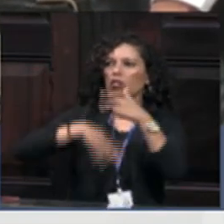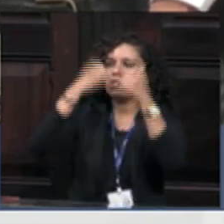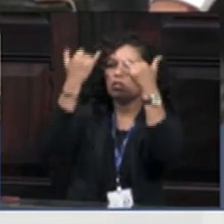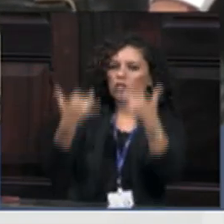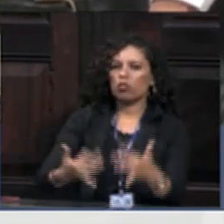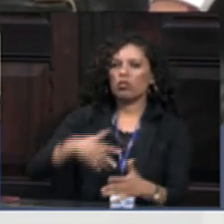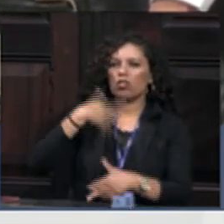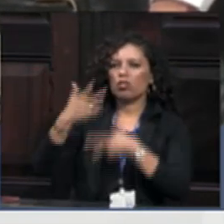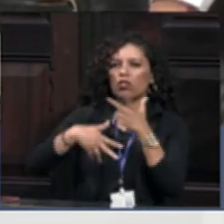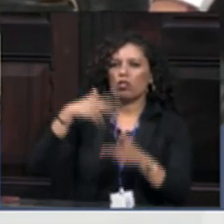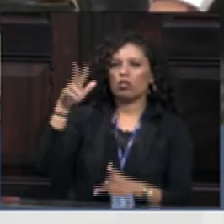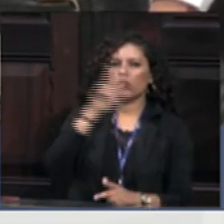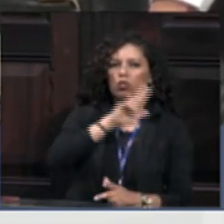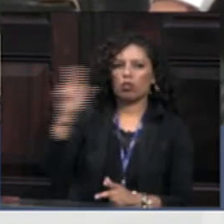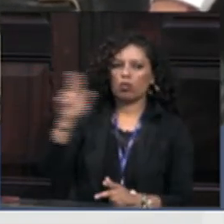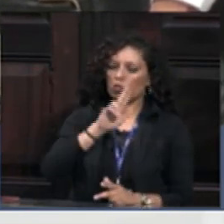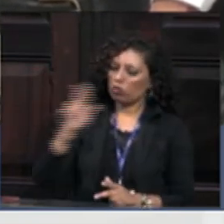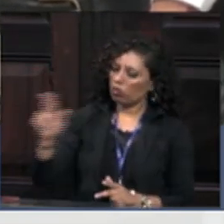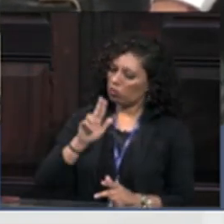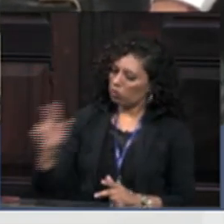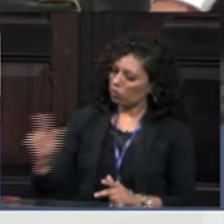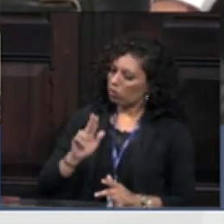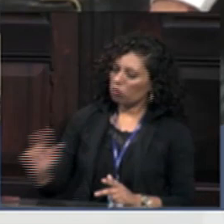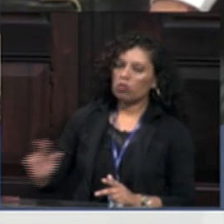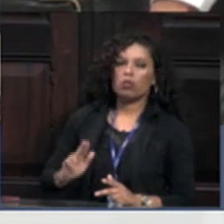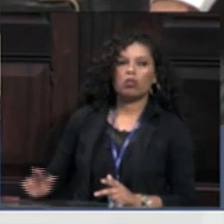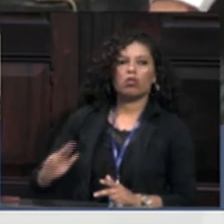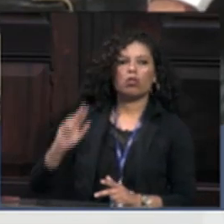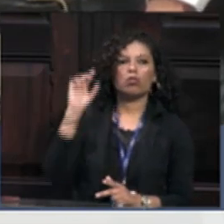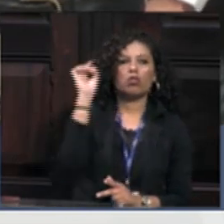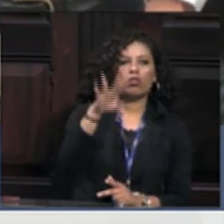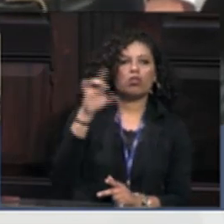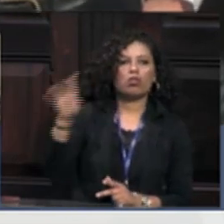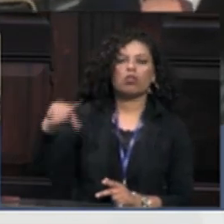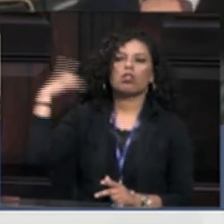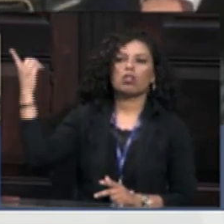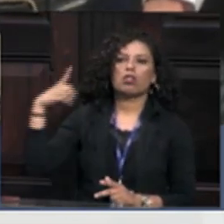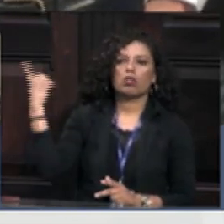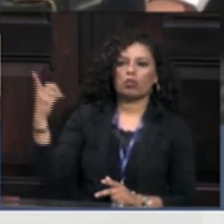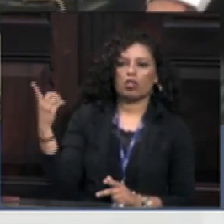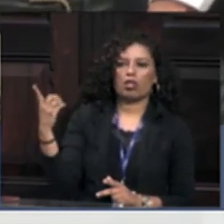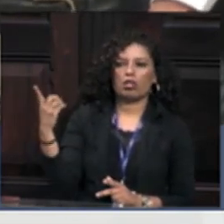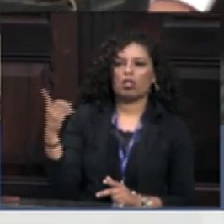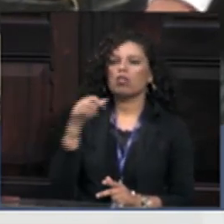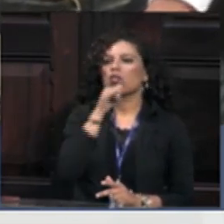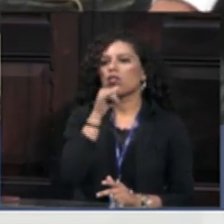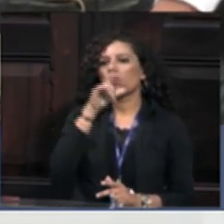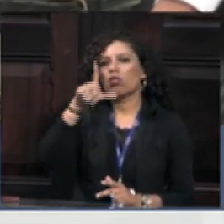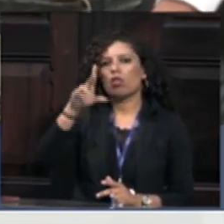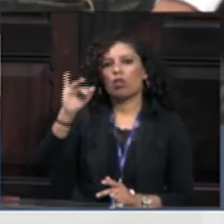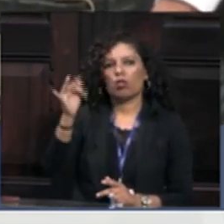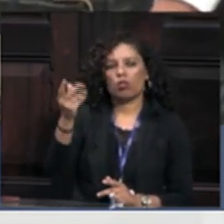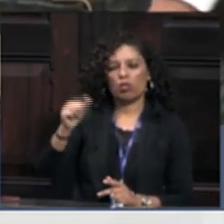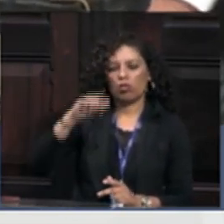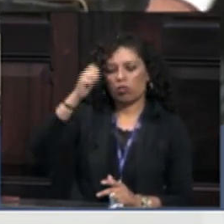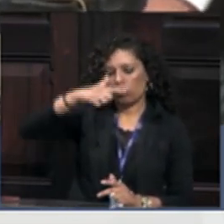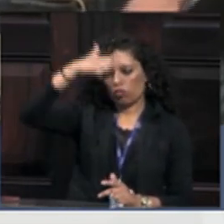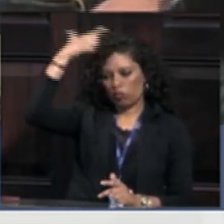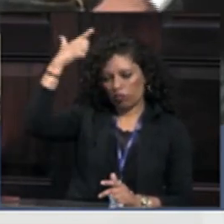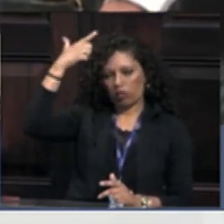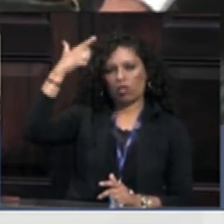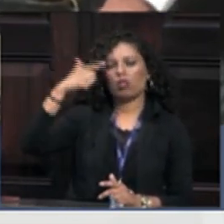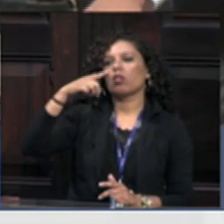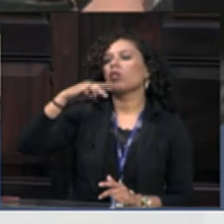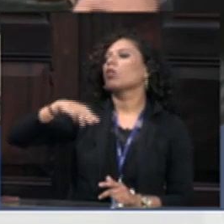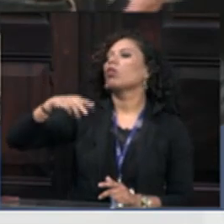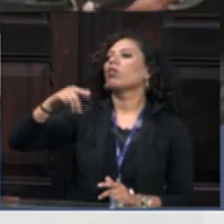Moreira, Gilberto Palmares, Jair Bittencourt, Jânio Mendes, Jorge Felipe Neto, Lucinha, Luiz Paulo, Marcelo